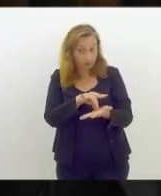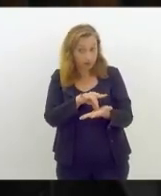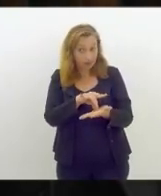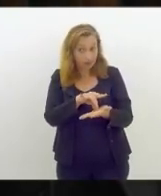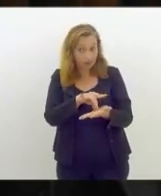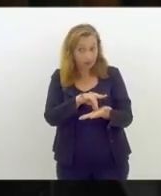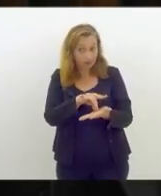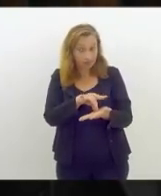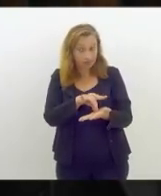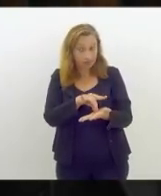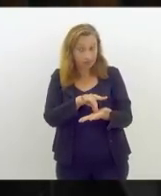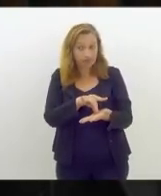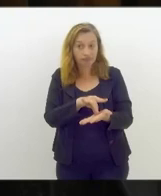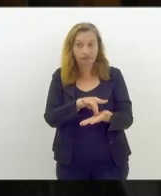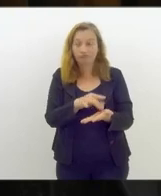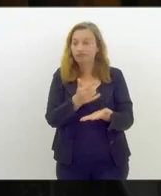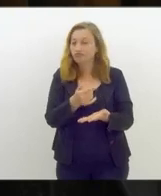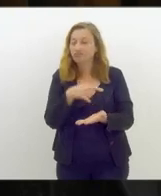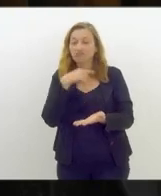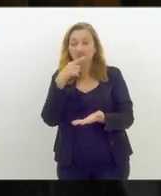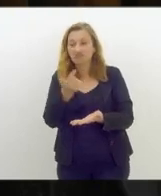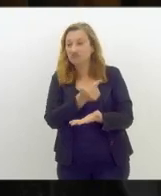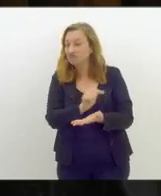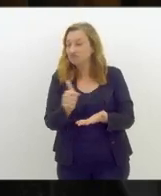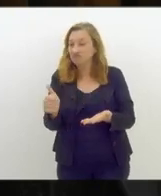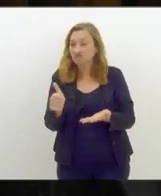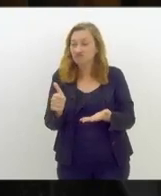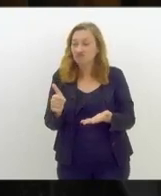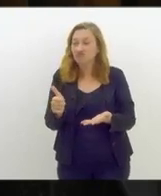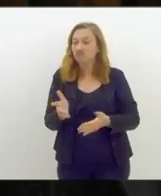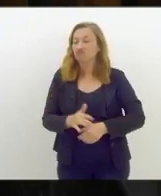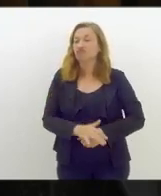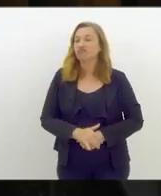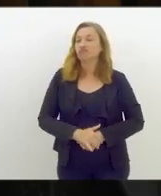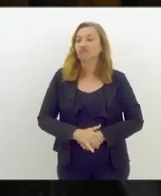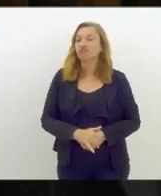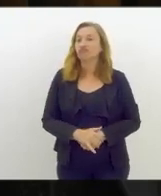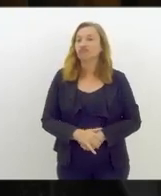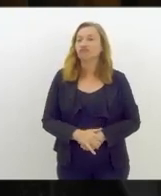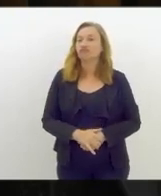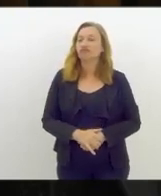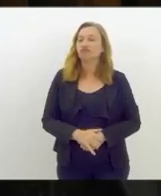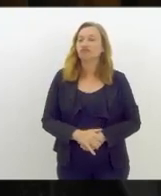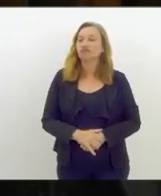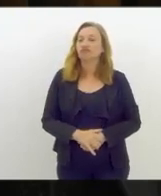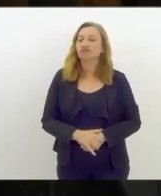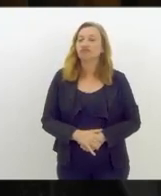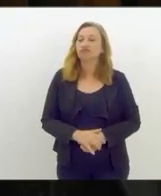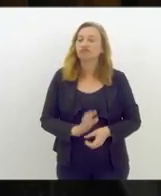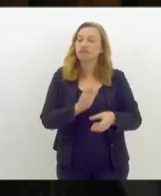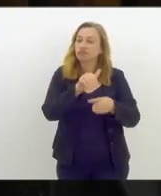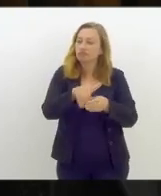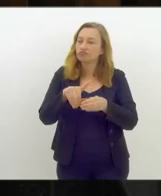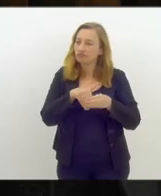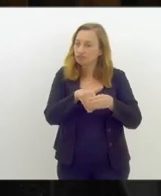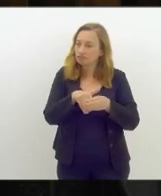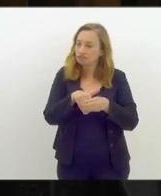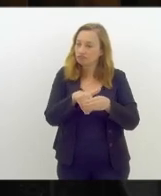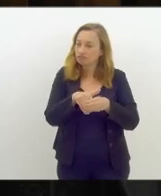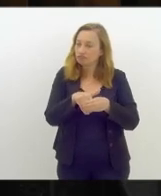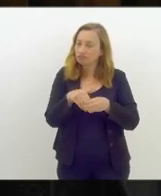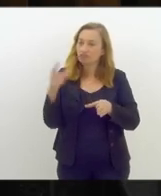não se tem nenhuma dúvida sobre a lisura das urnas,